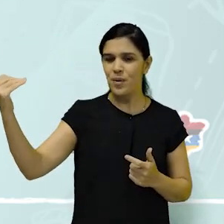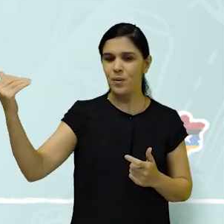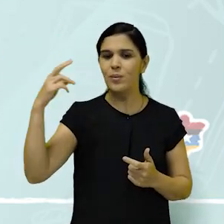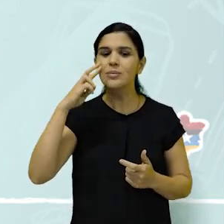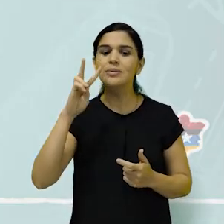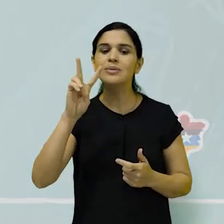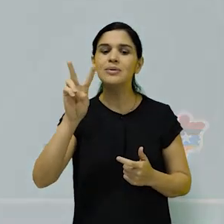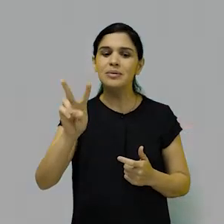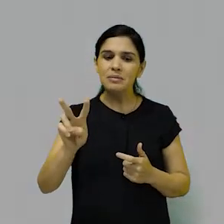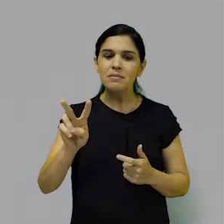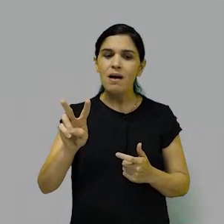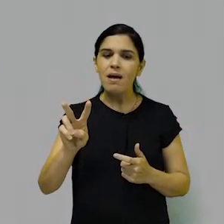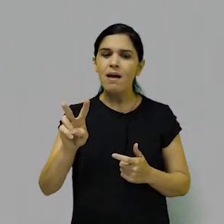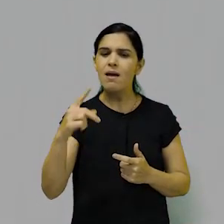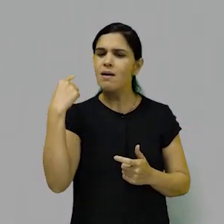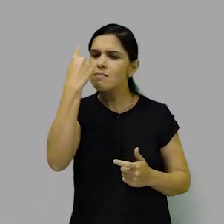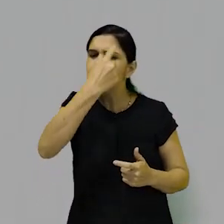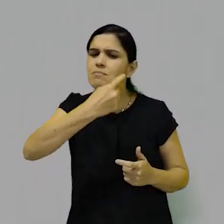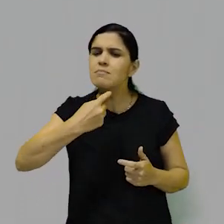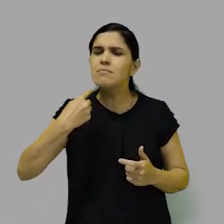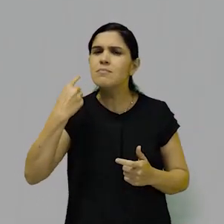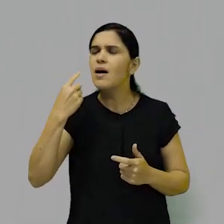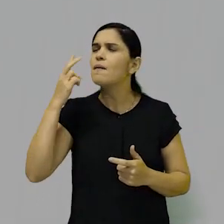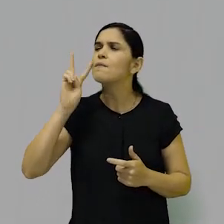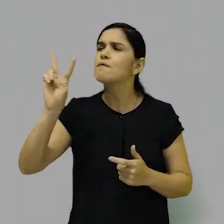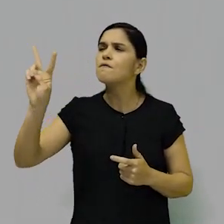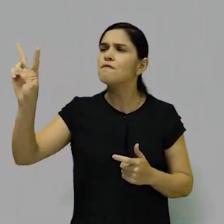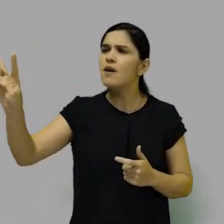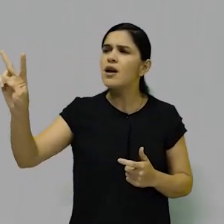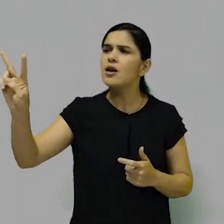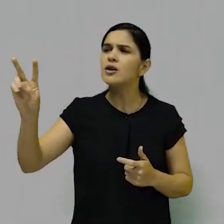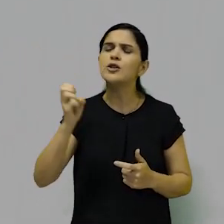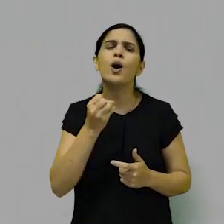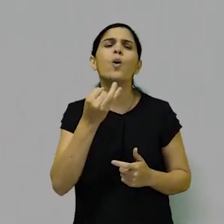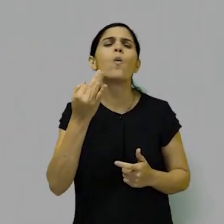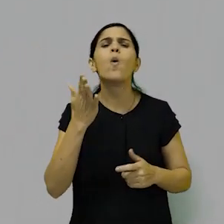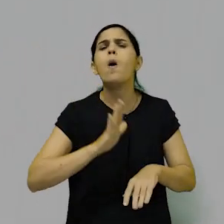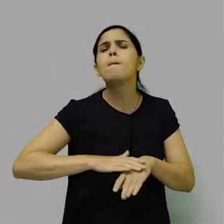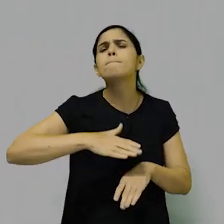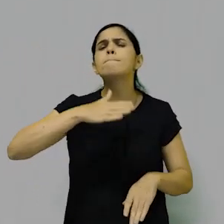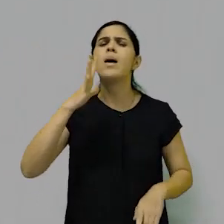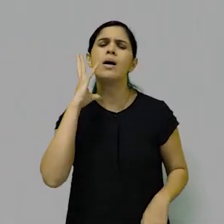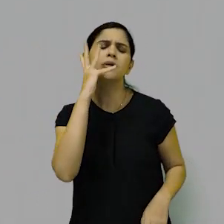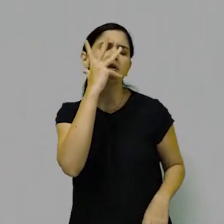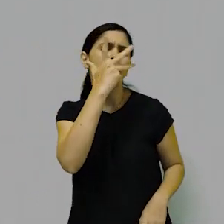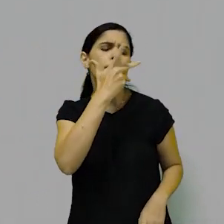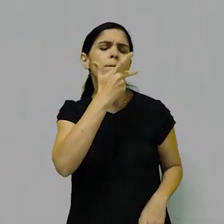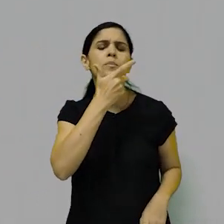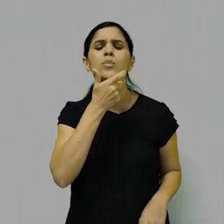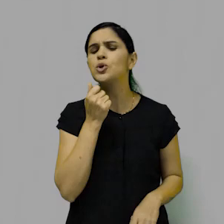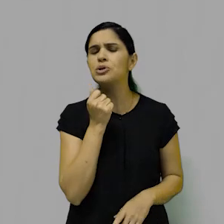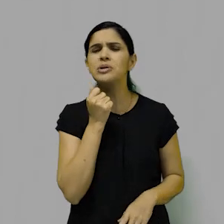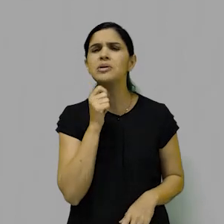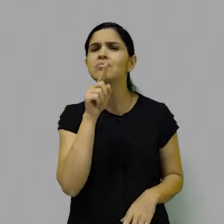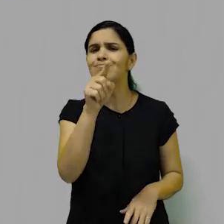olhem, que vocês me digam qual é a mais bonita para vocês. Respondam aí,